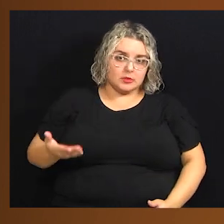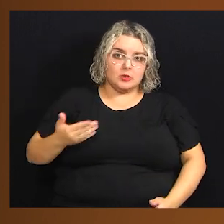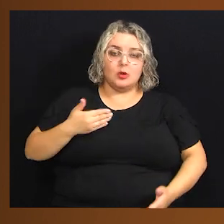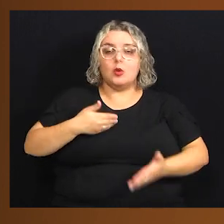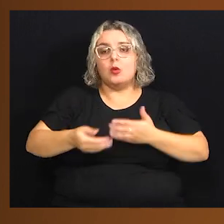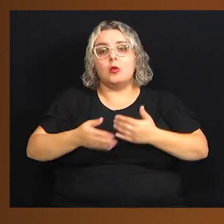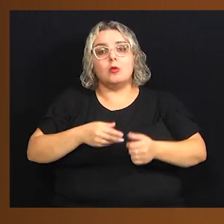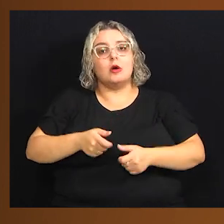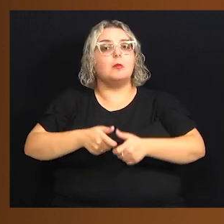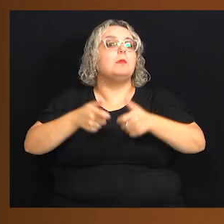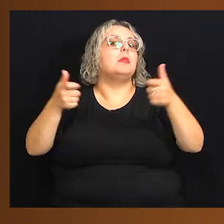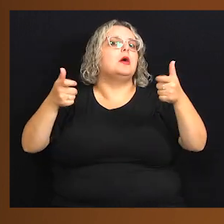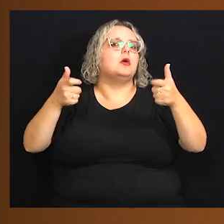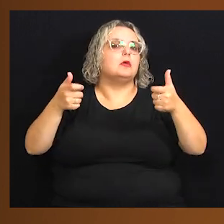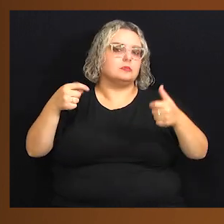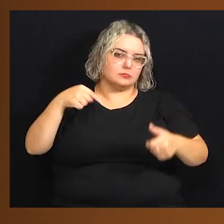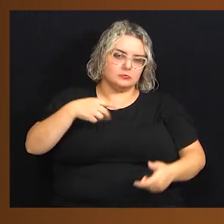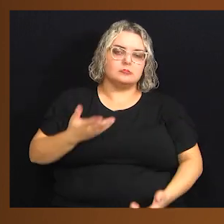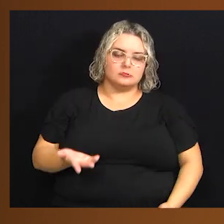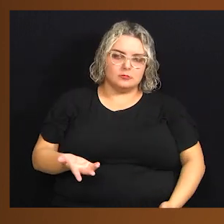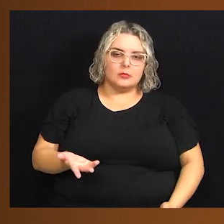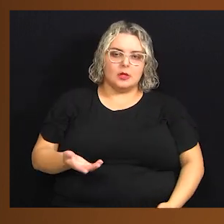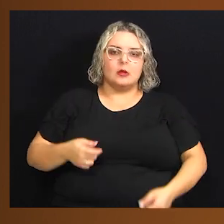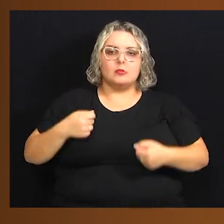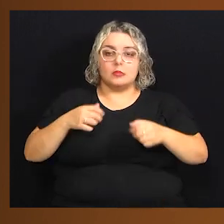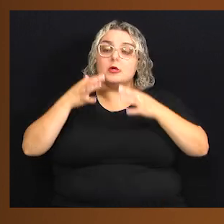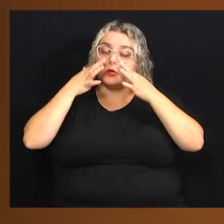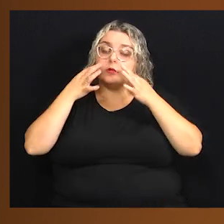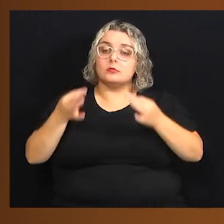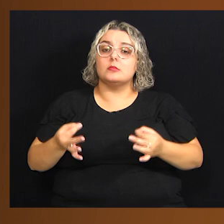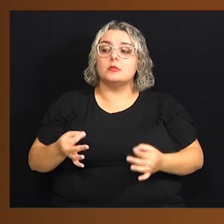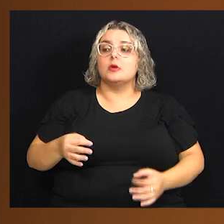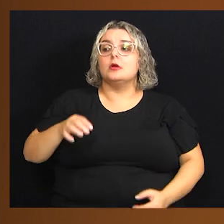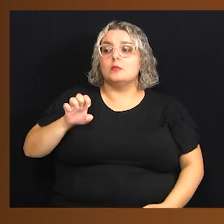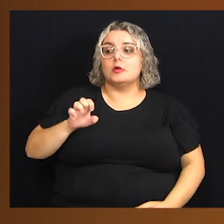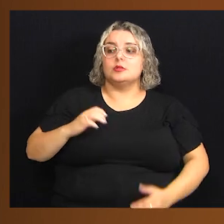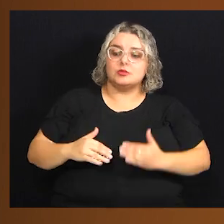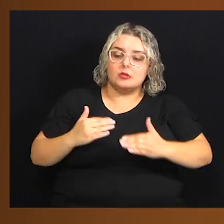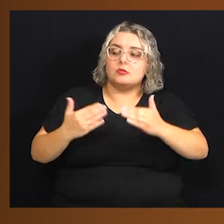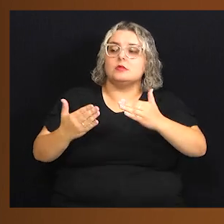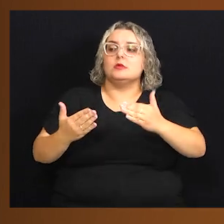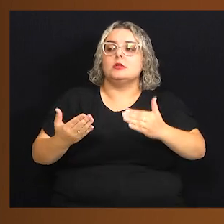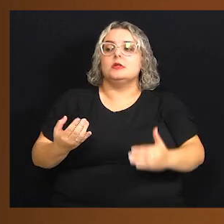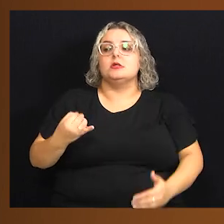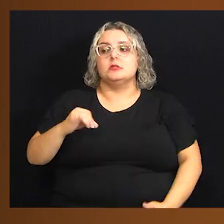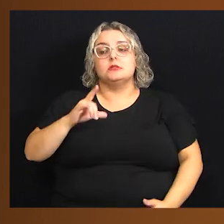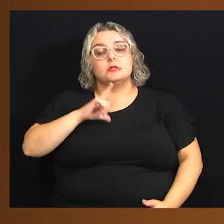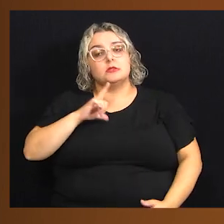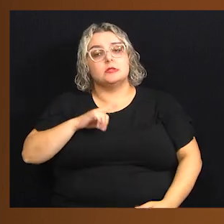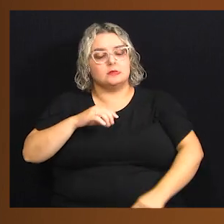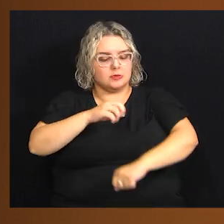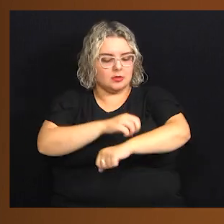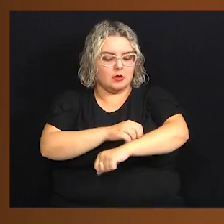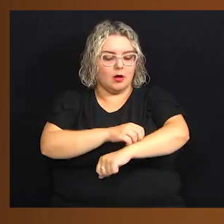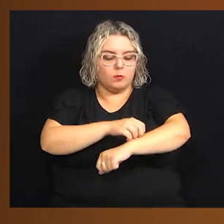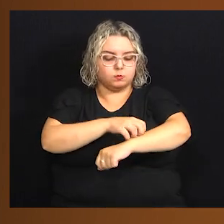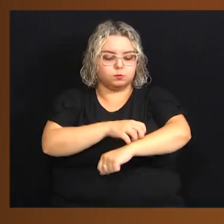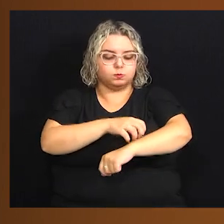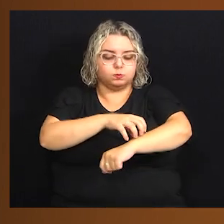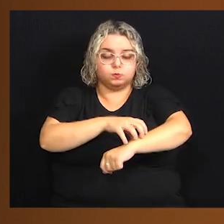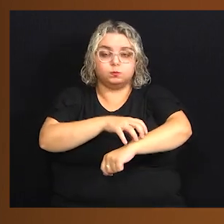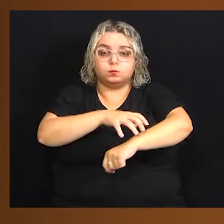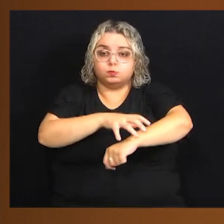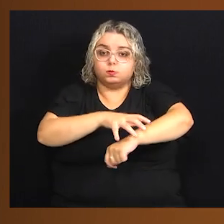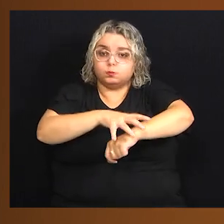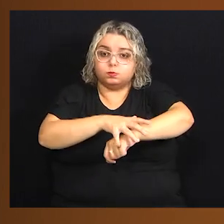Então qualquer lesão acima desse tamanho precisa chamar a atenção. E o E de evolução. Se você tem uma lesão que está